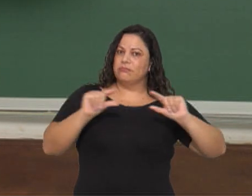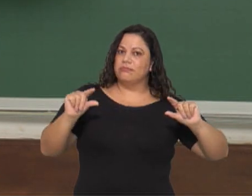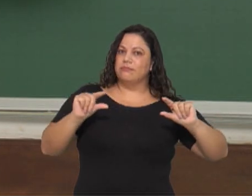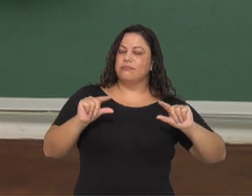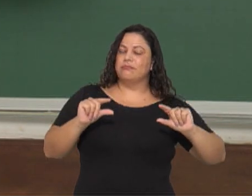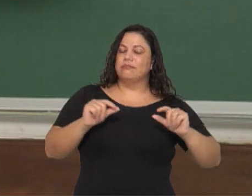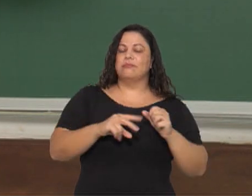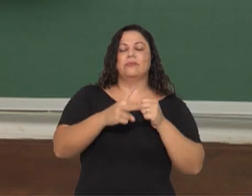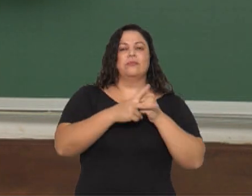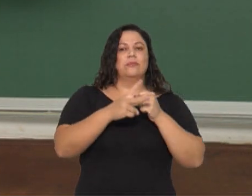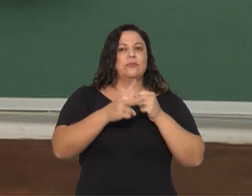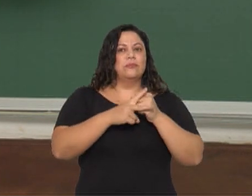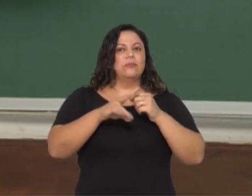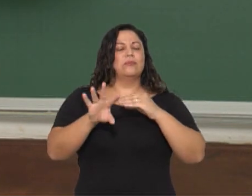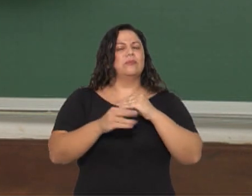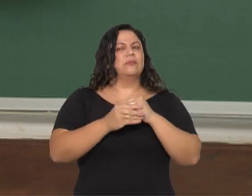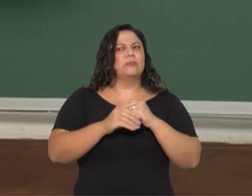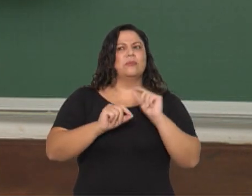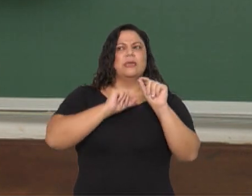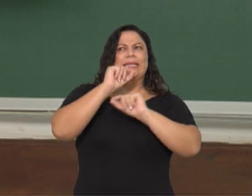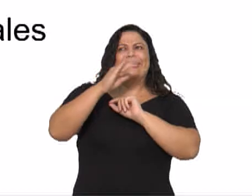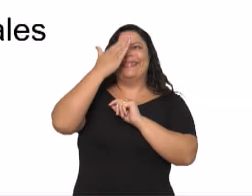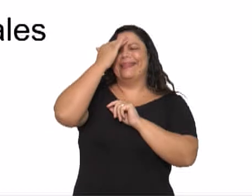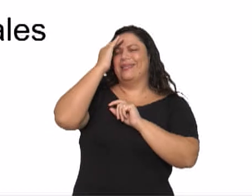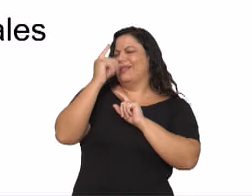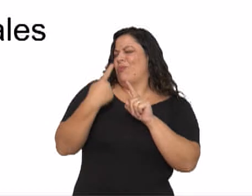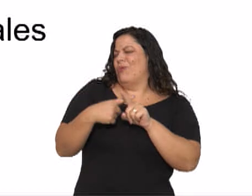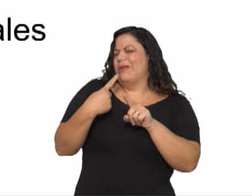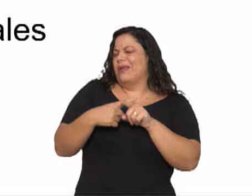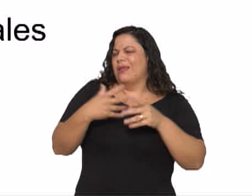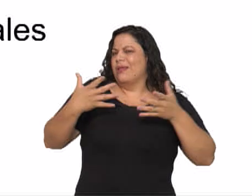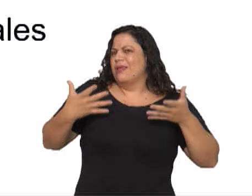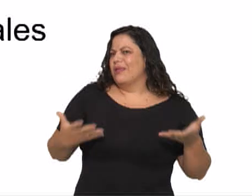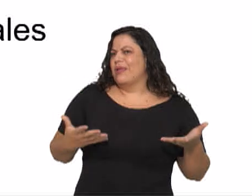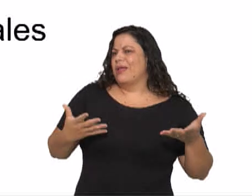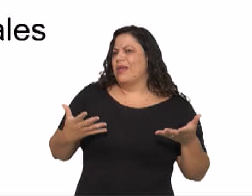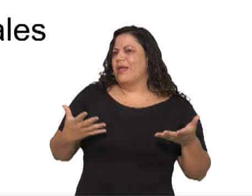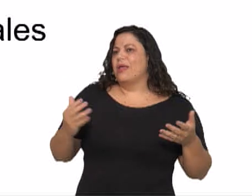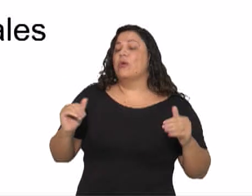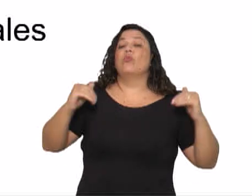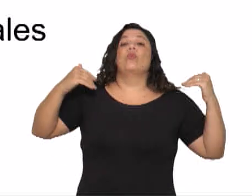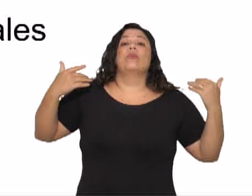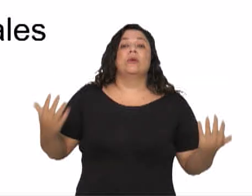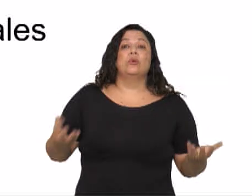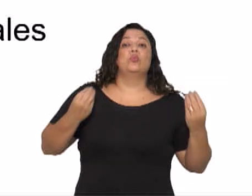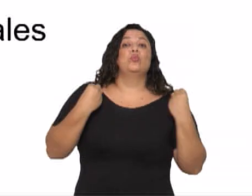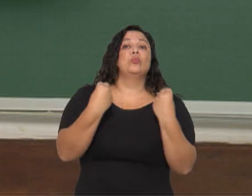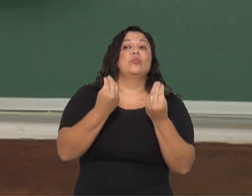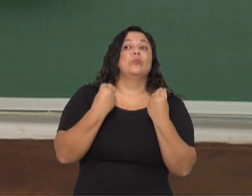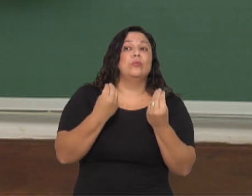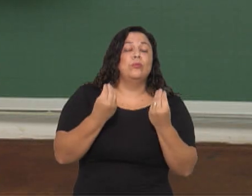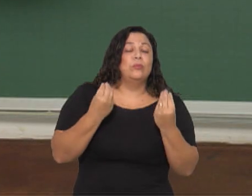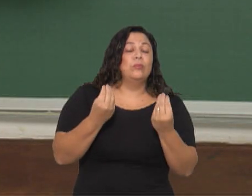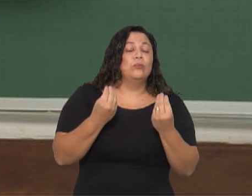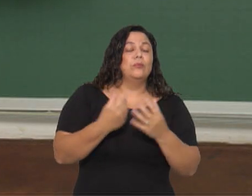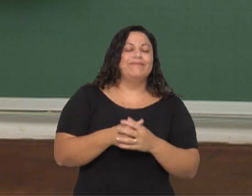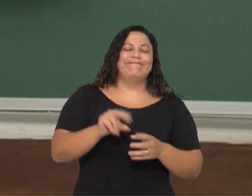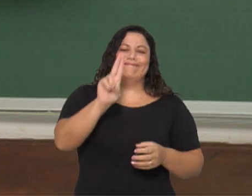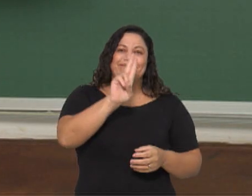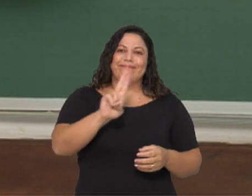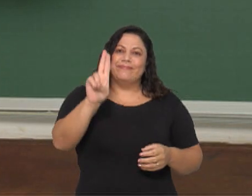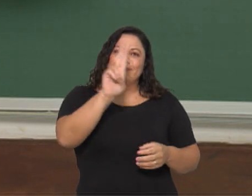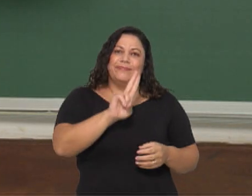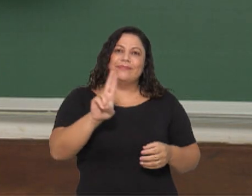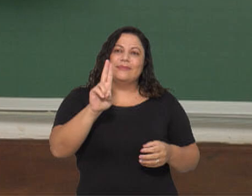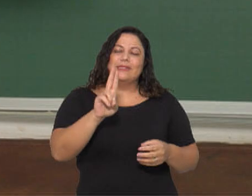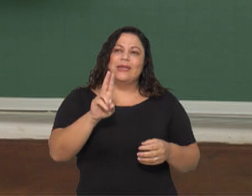irregulares. Compreender para que serve, evaluar quando e como quando é preciso usar. Conhecer